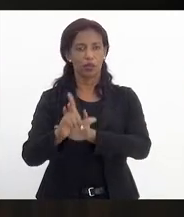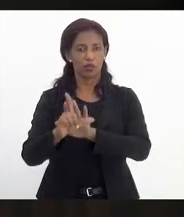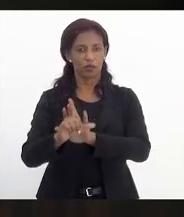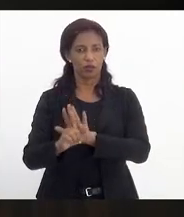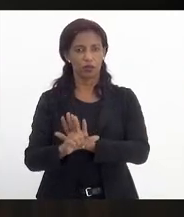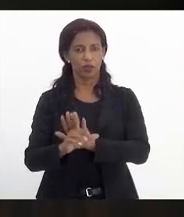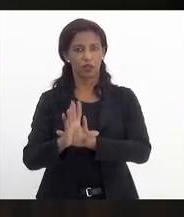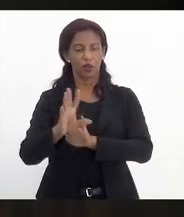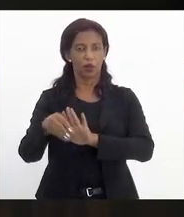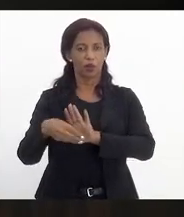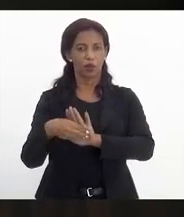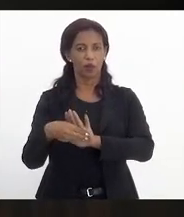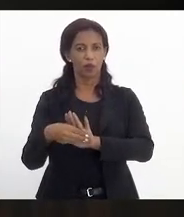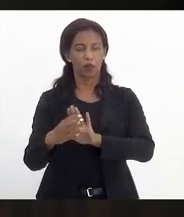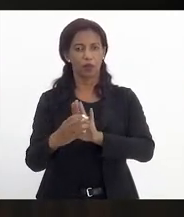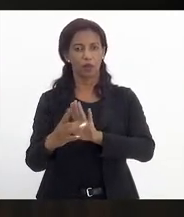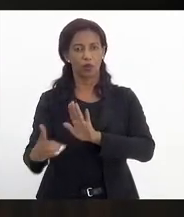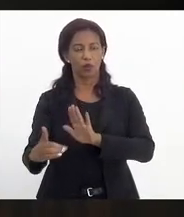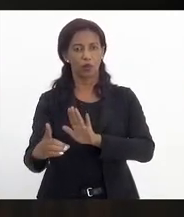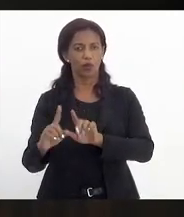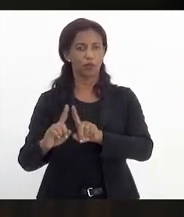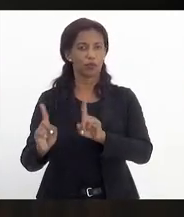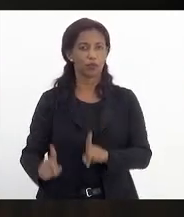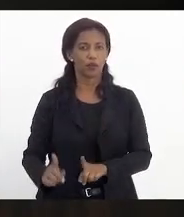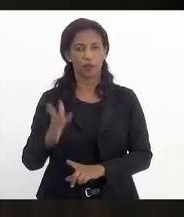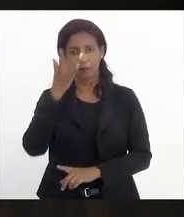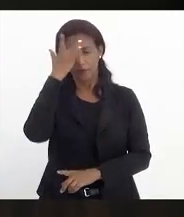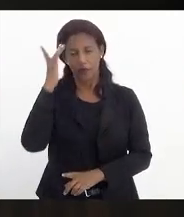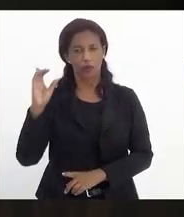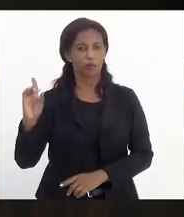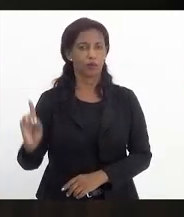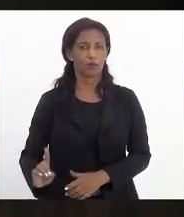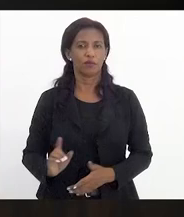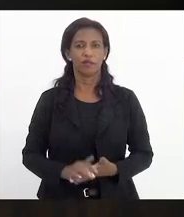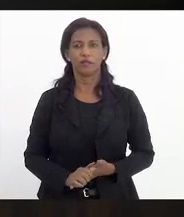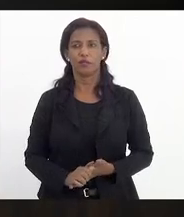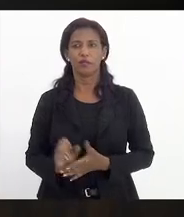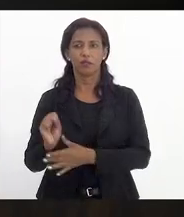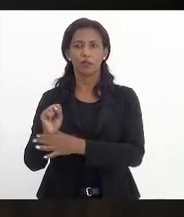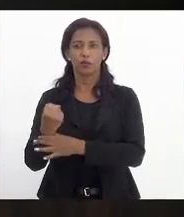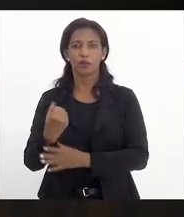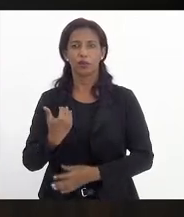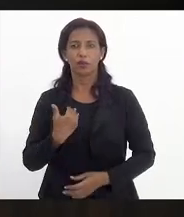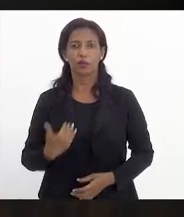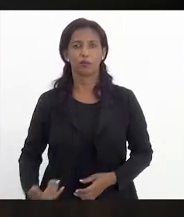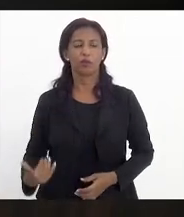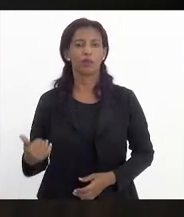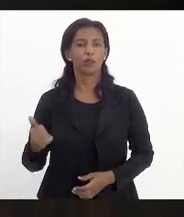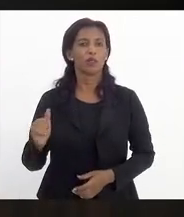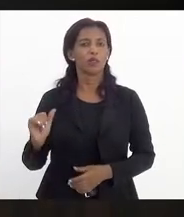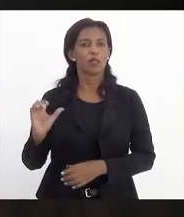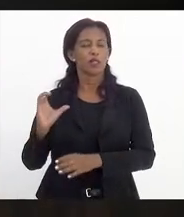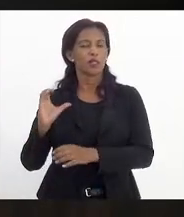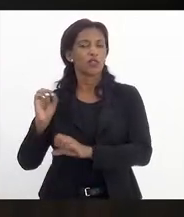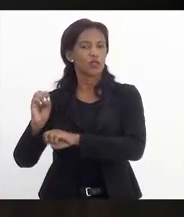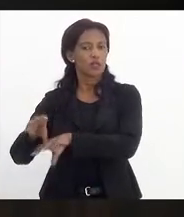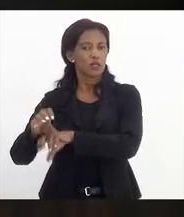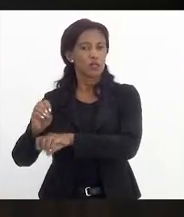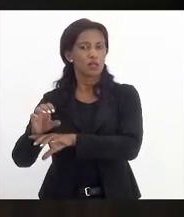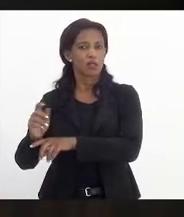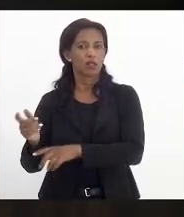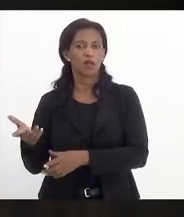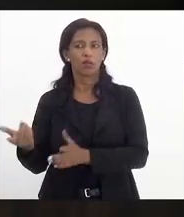Constitucional Complementar e Códigos de Servidores Públicos, de Pessoa com Deficiência, Segurança Pública, Ação de Polícia, Defesa Civil, de Educação